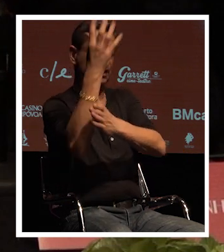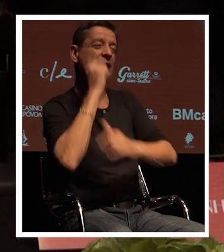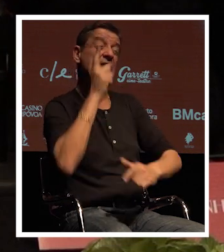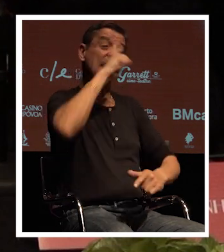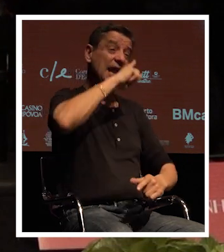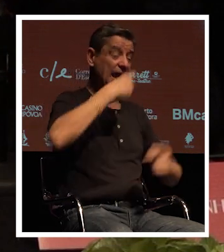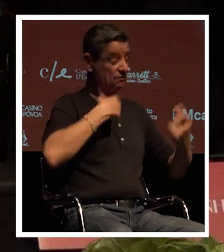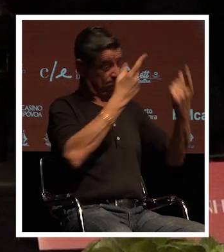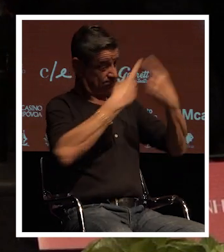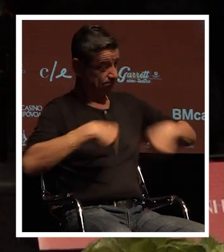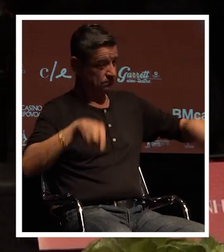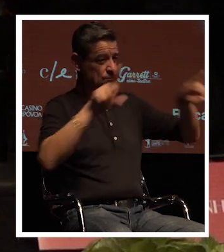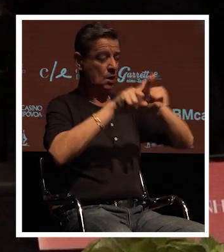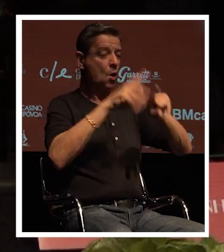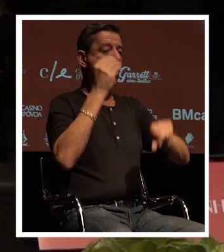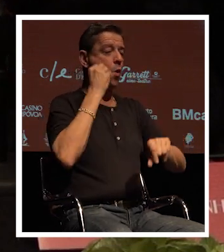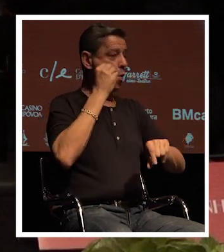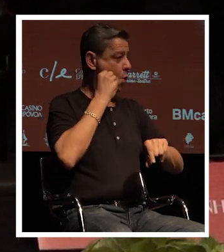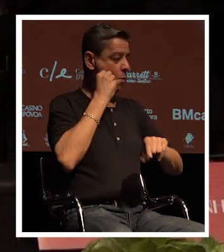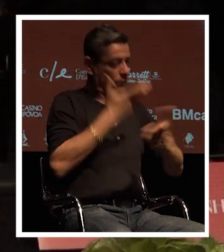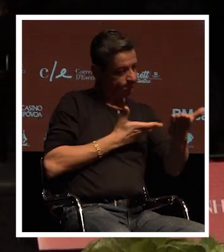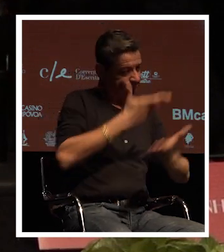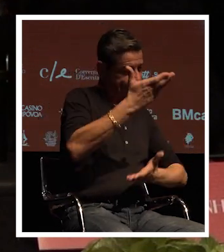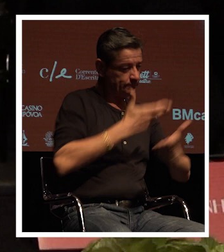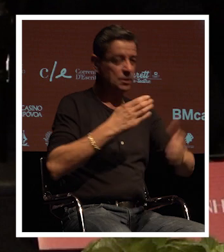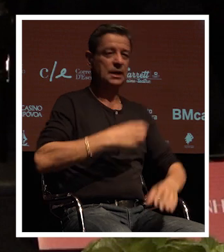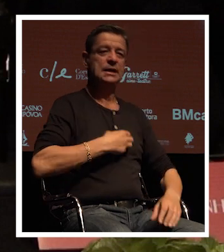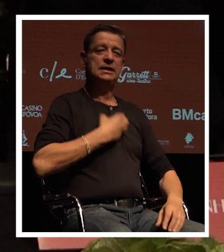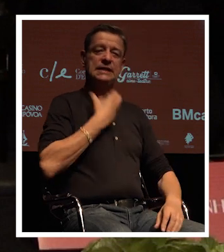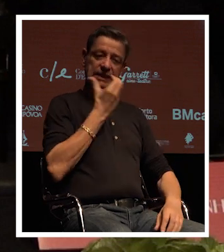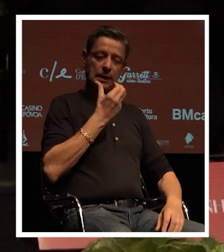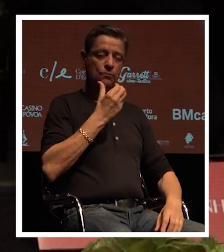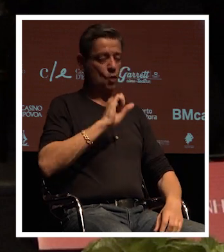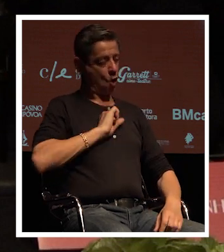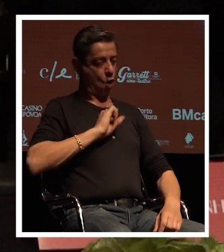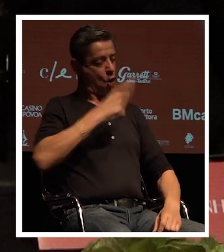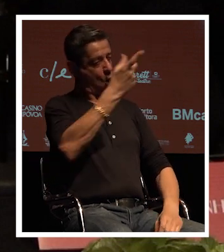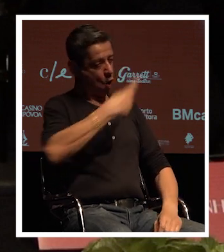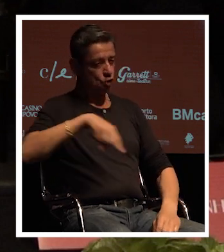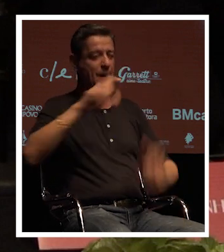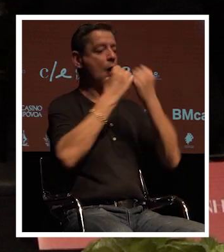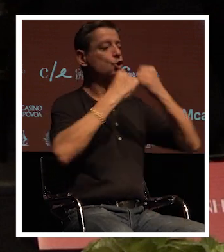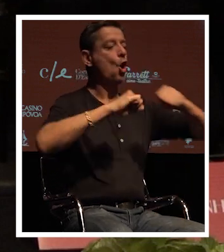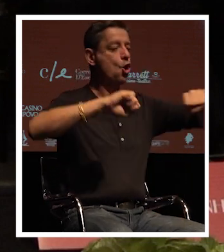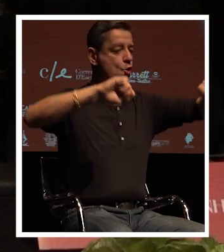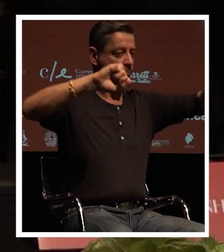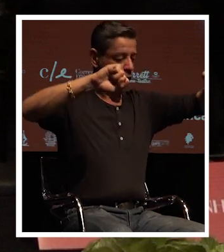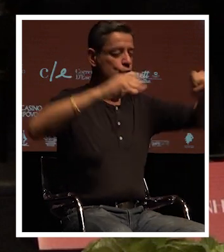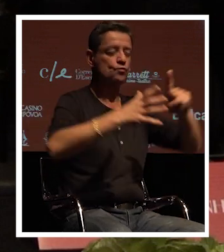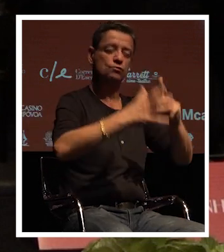somos e como nos revelamos ao outro que nos sentimos nós mesmos autónomos